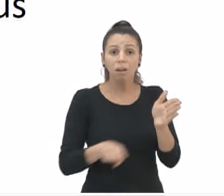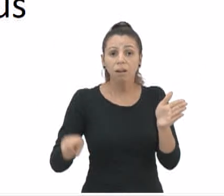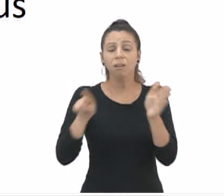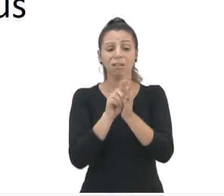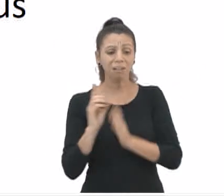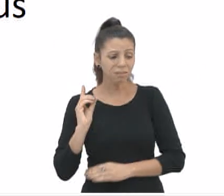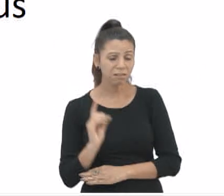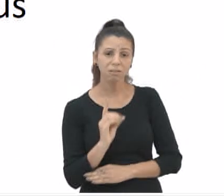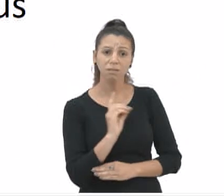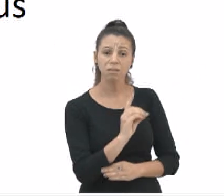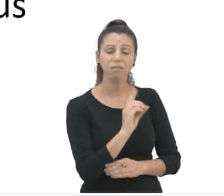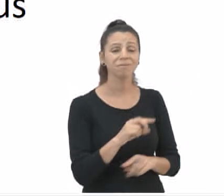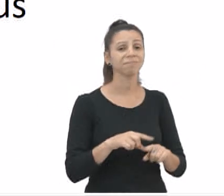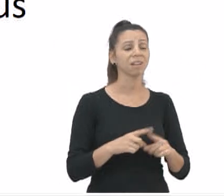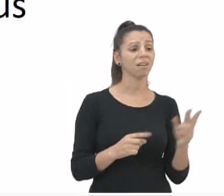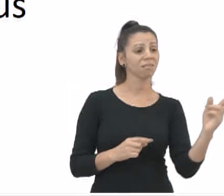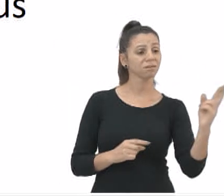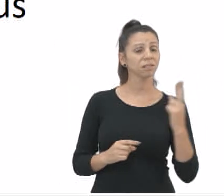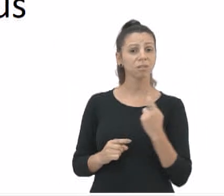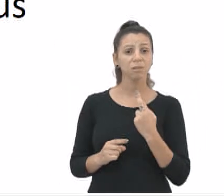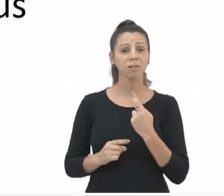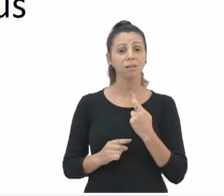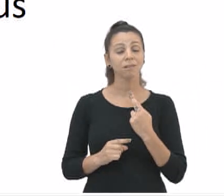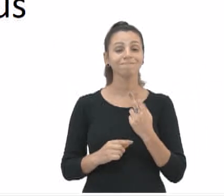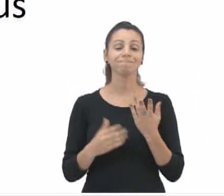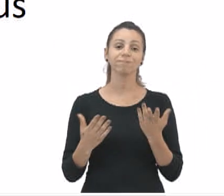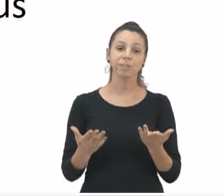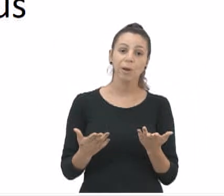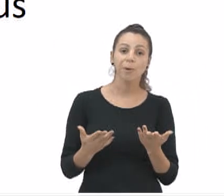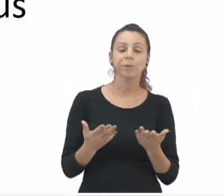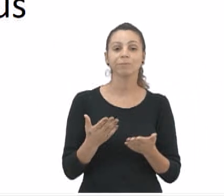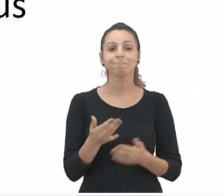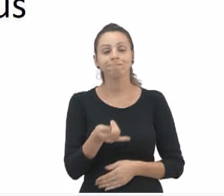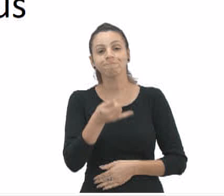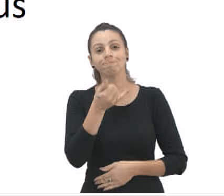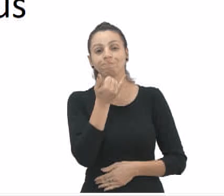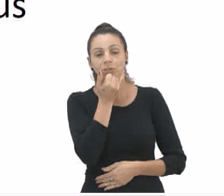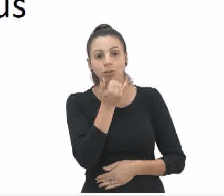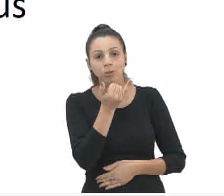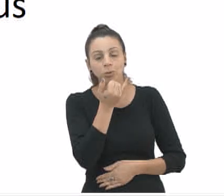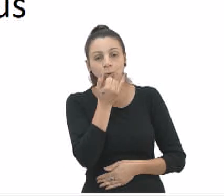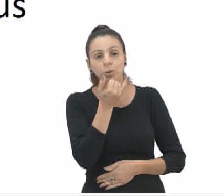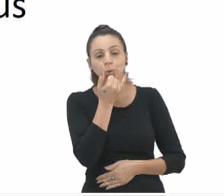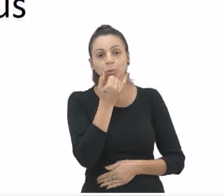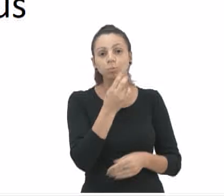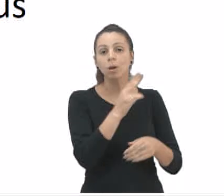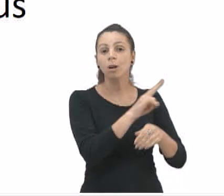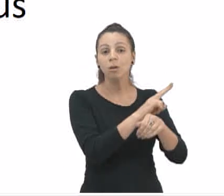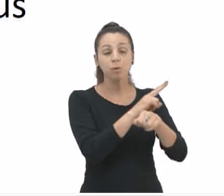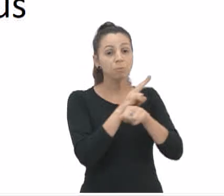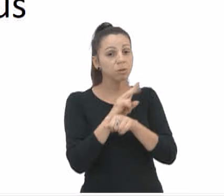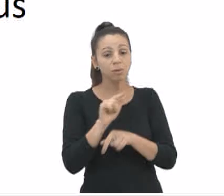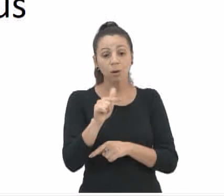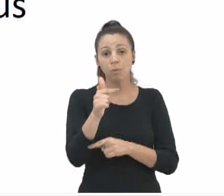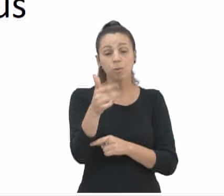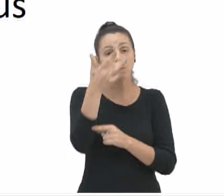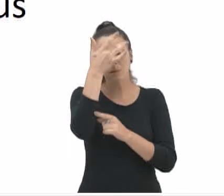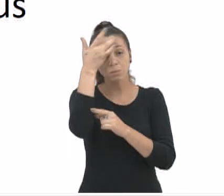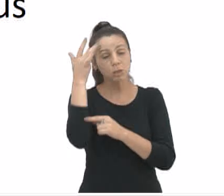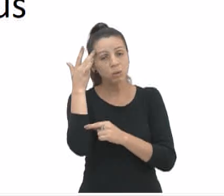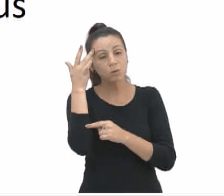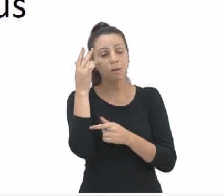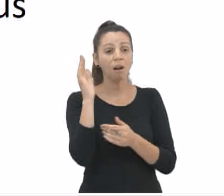dizia: pois o livro esteve comigo ontem de tarde, mas você só veio